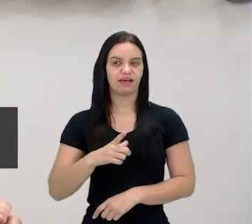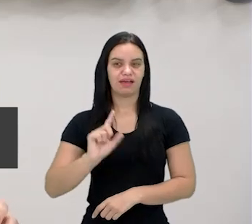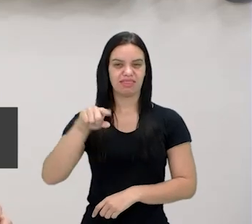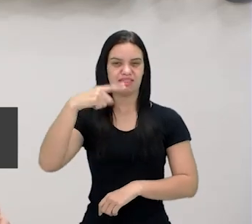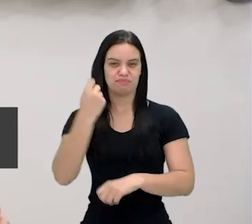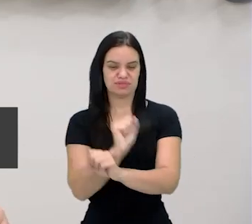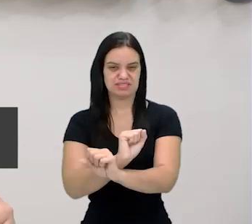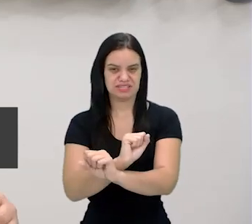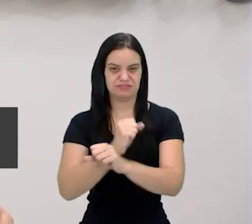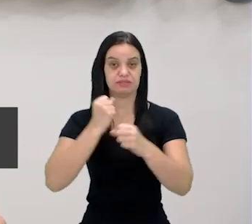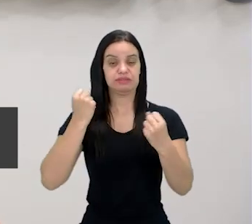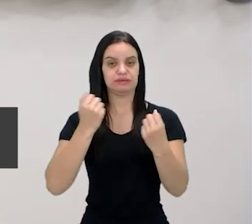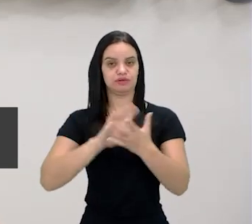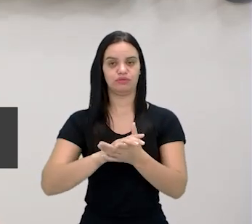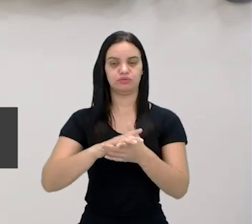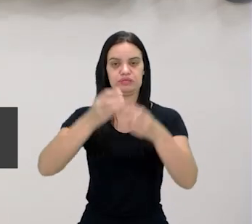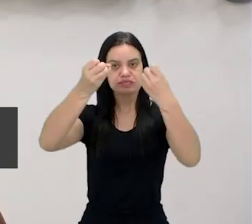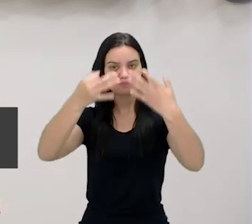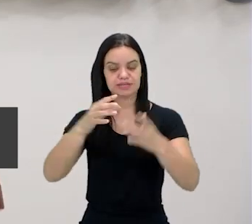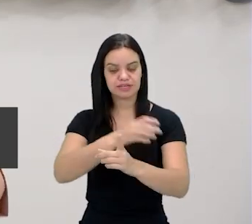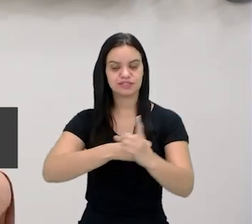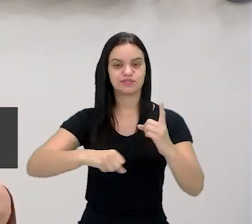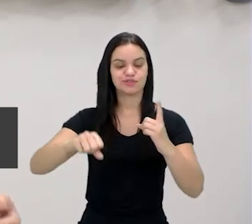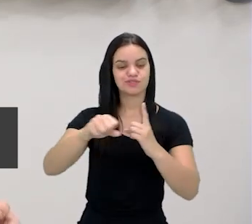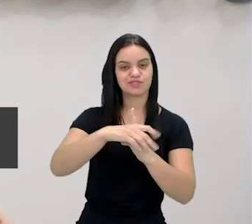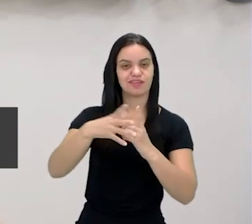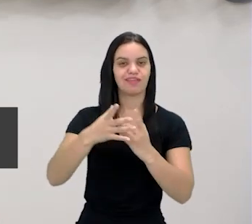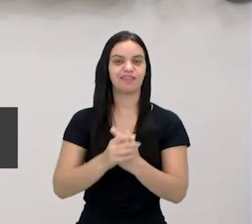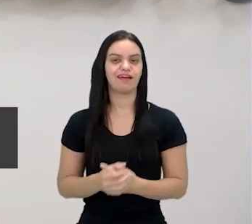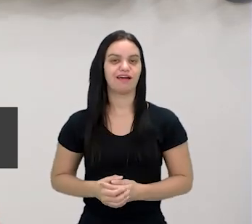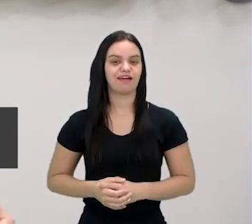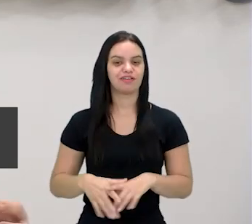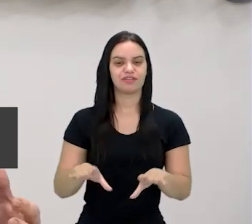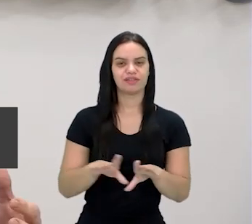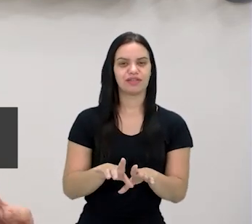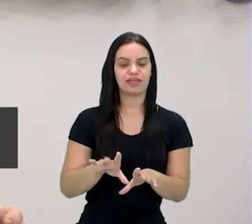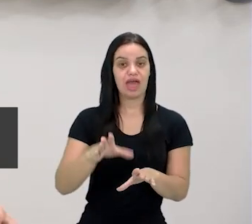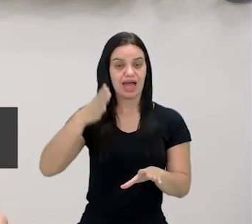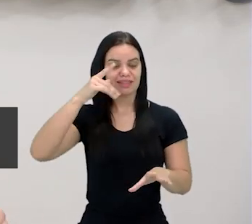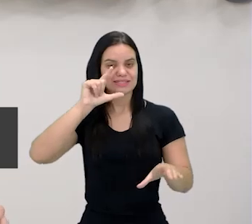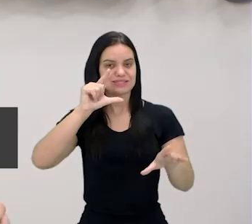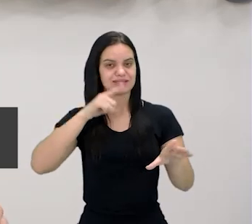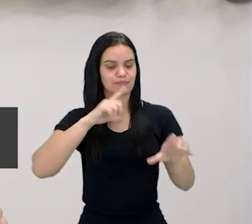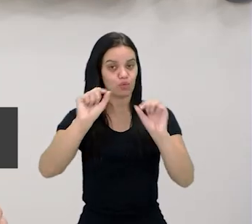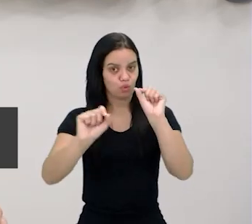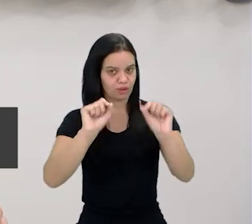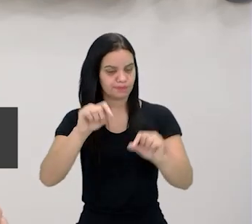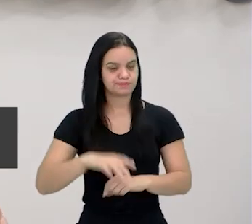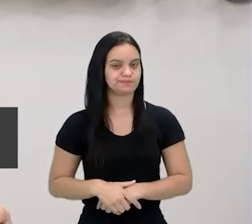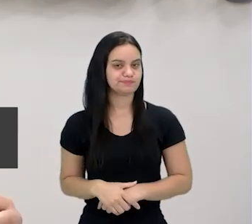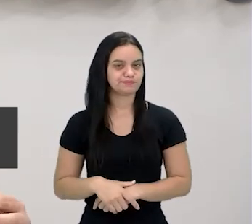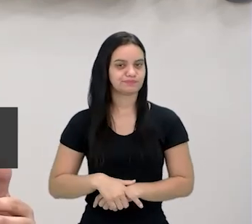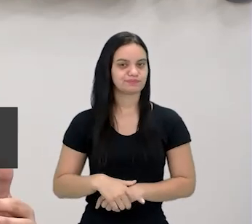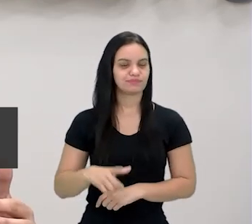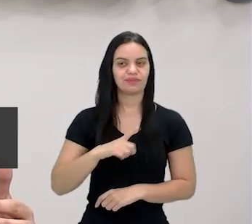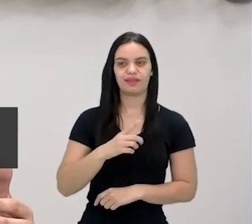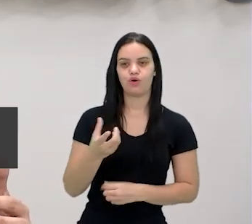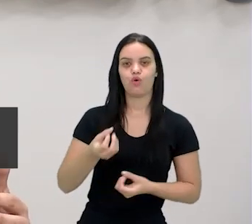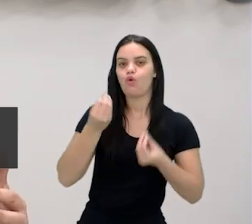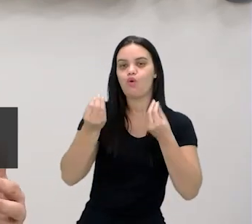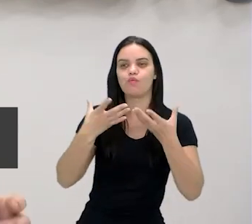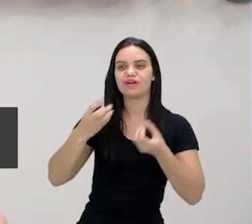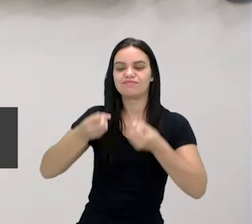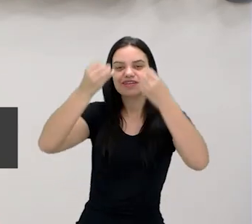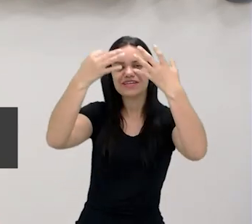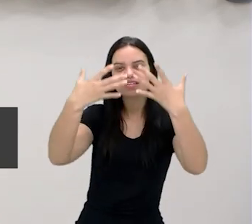pós-escravidão, em que ele fala da sociedade, das futilidades sociais. E uma coisa que chama atenção no José de Alencar é como que ele exalta a